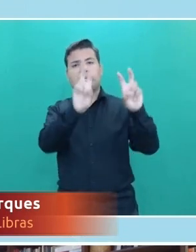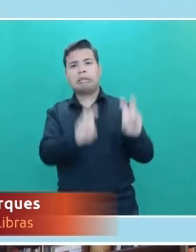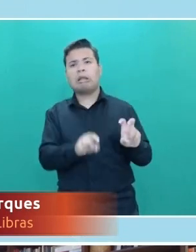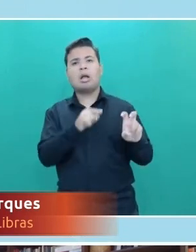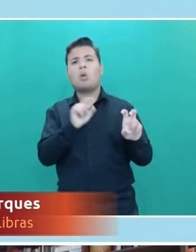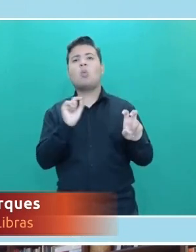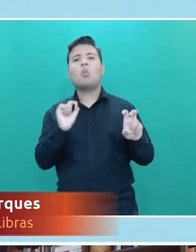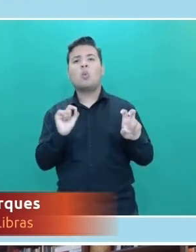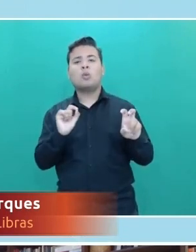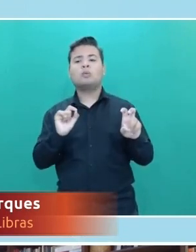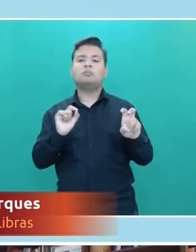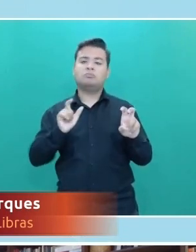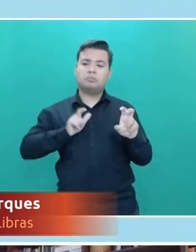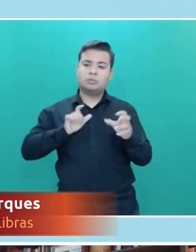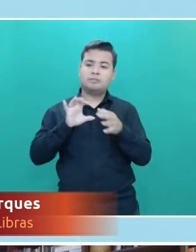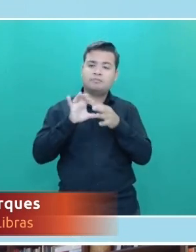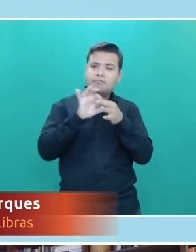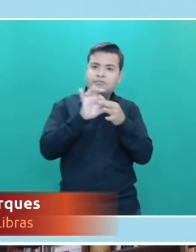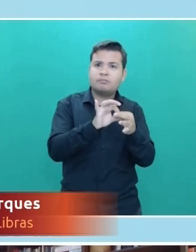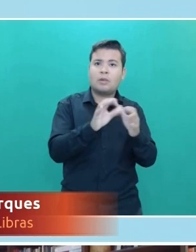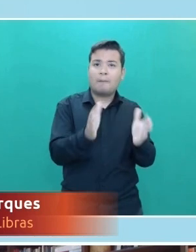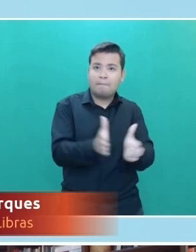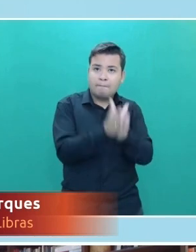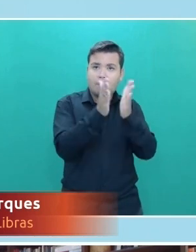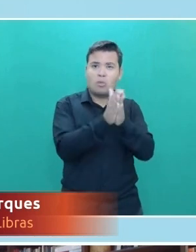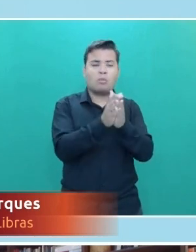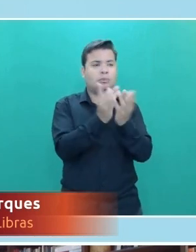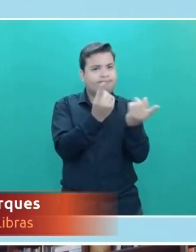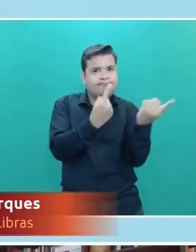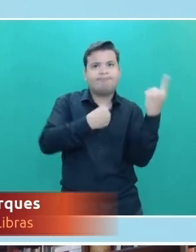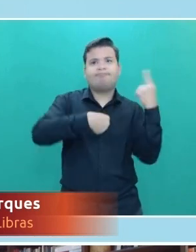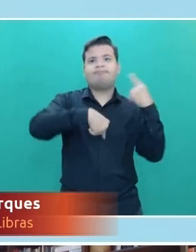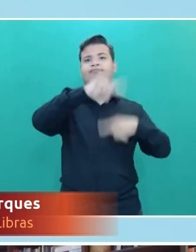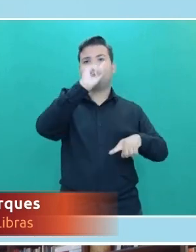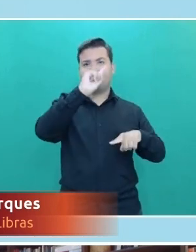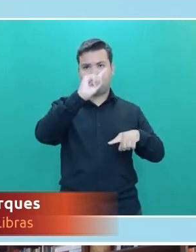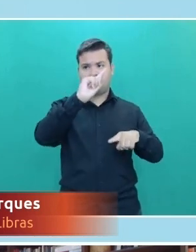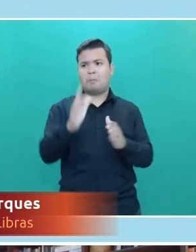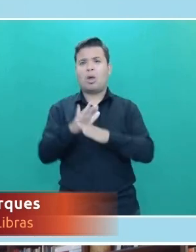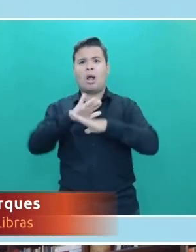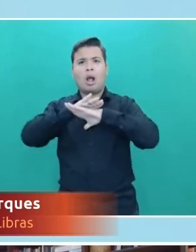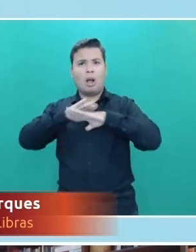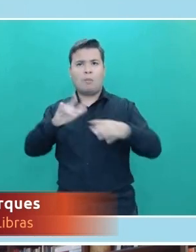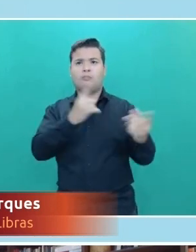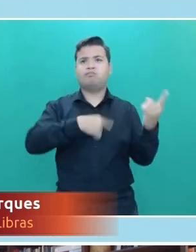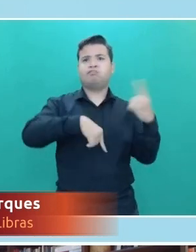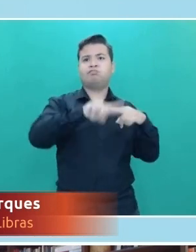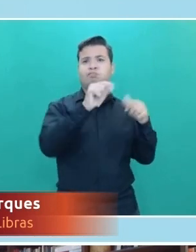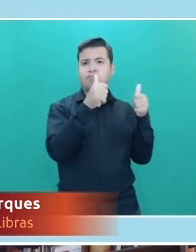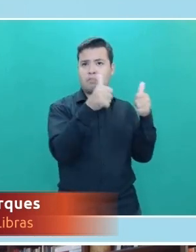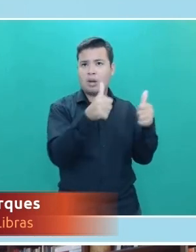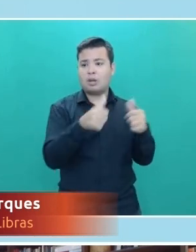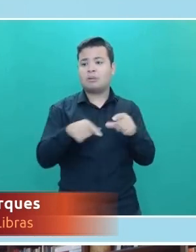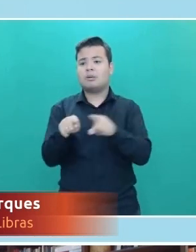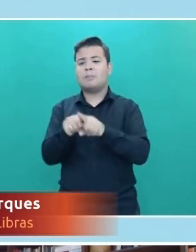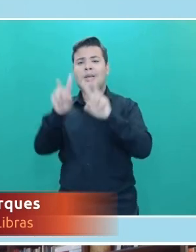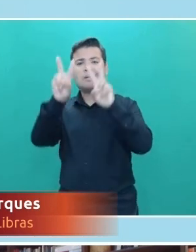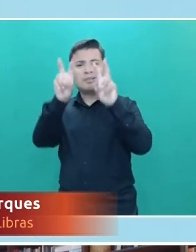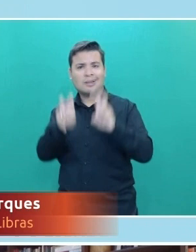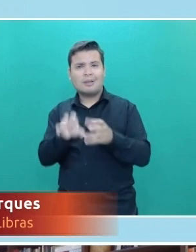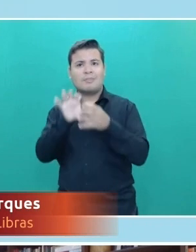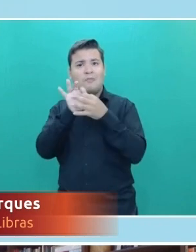com erradicação da pobreza, são pautas relacionadas com temas voltados